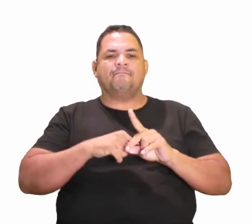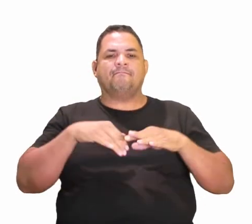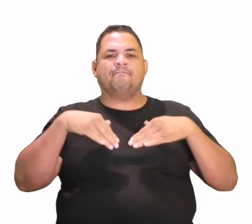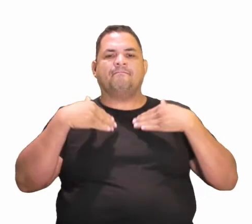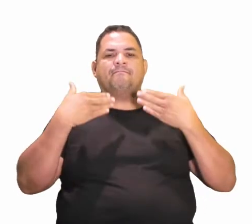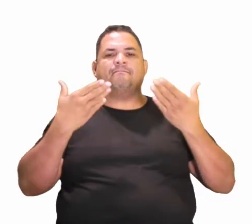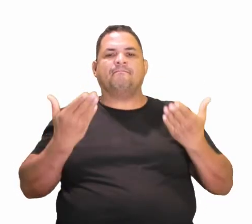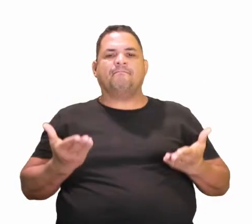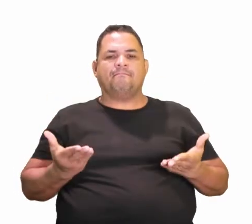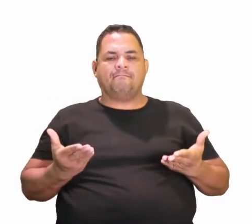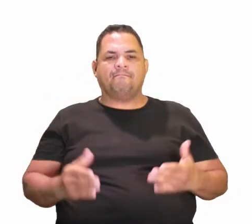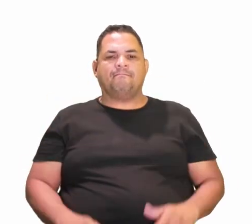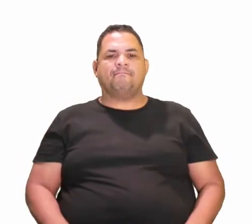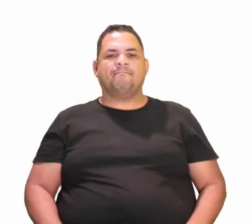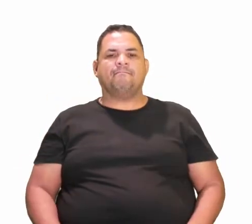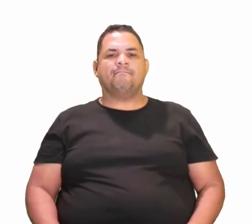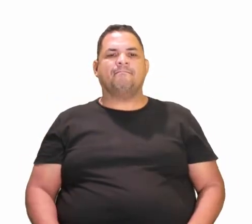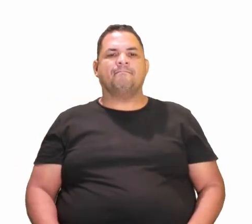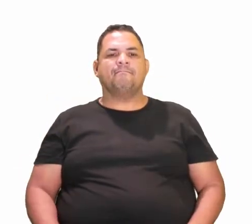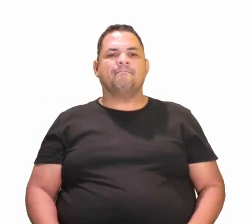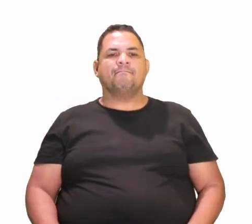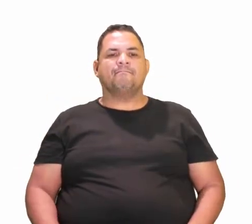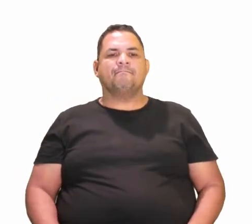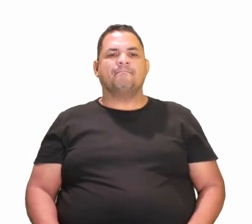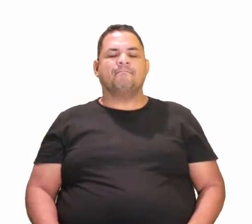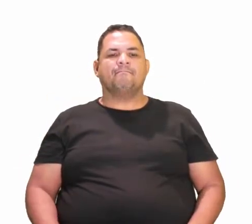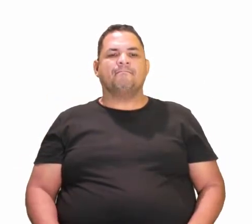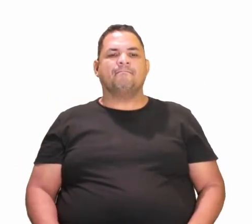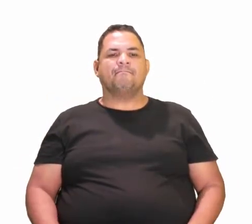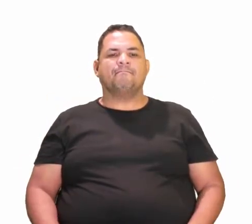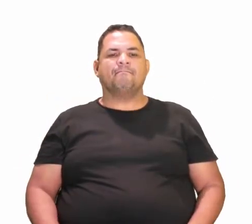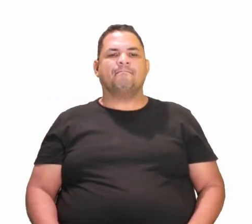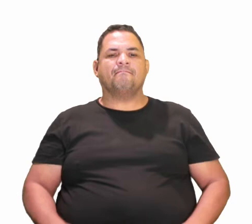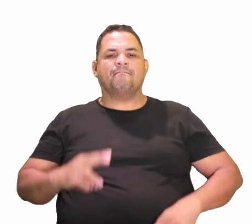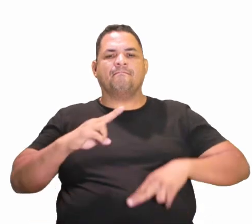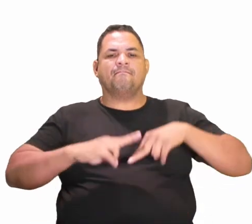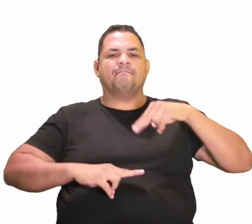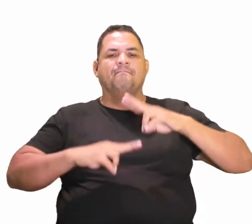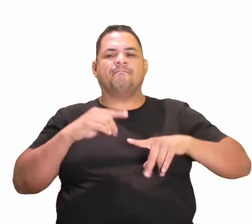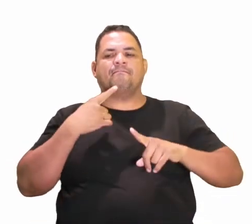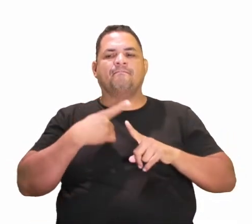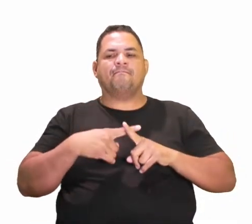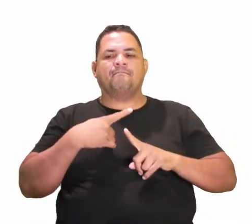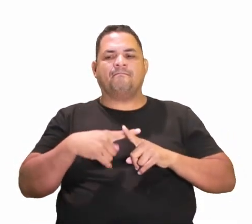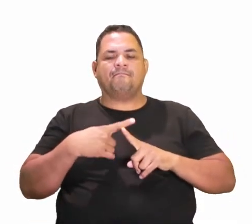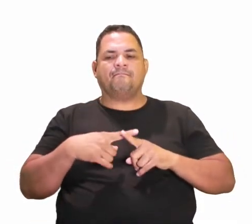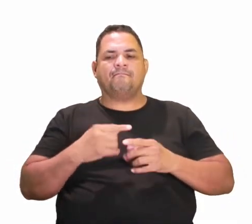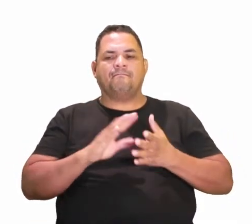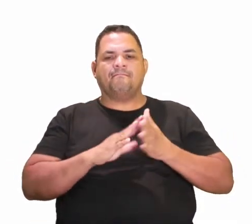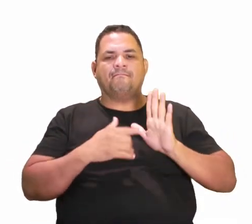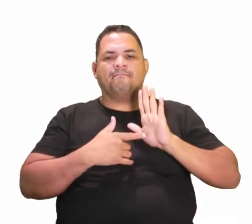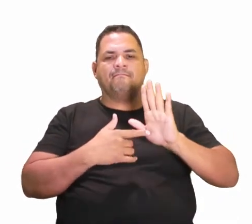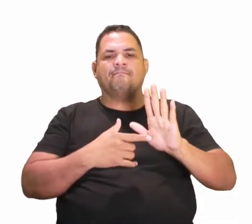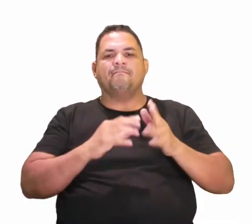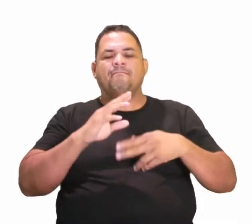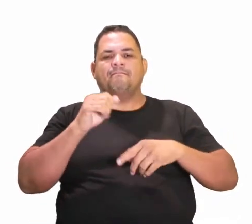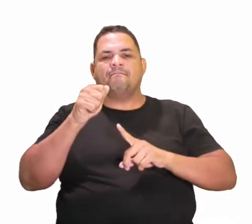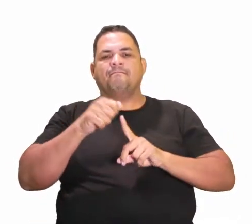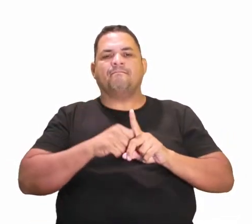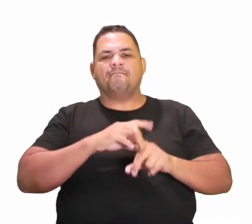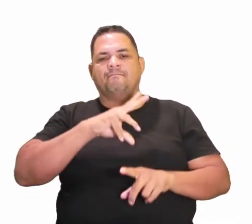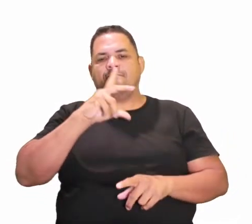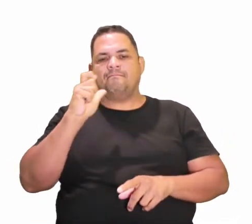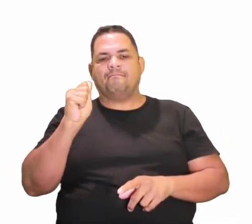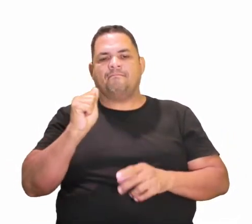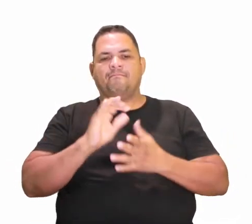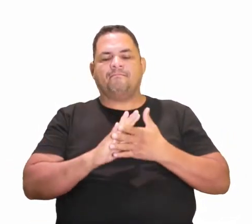mês seria s o junho né porque esses seis representam um mês e aqui seria o dia